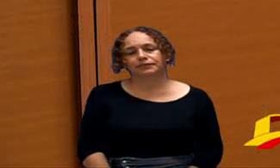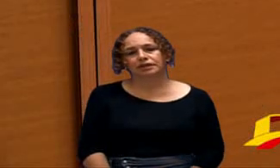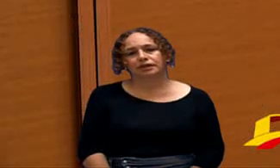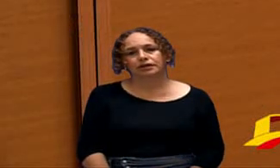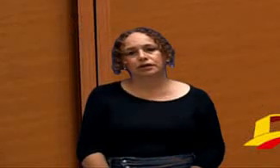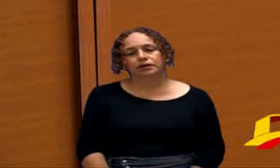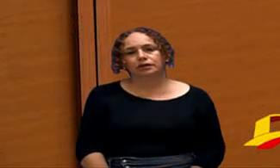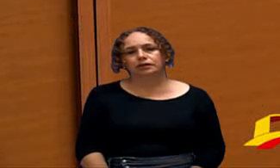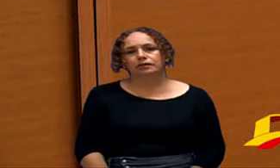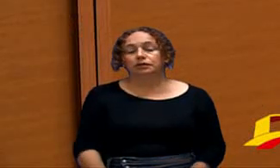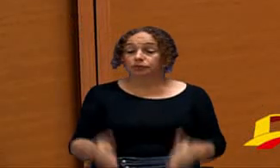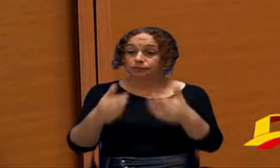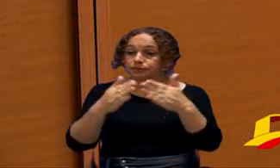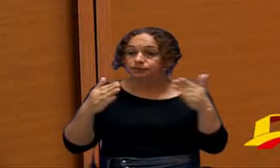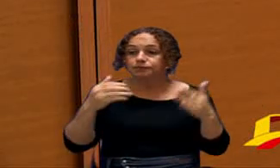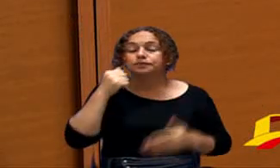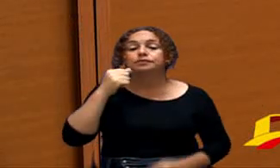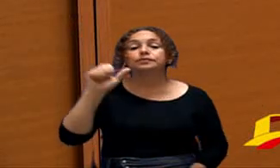Por favor.